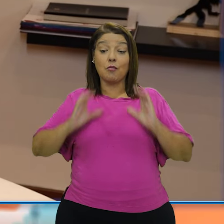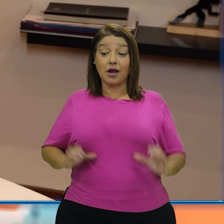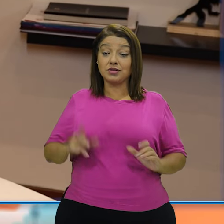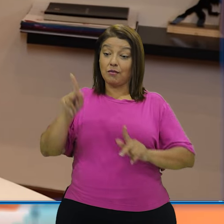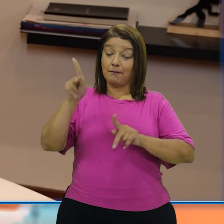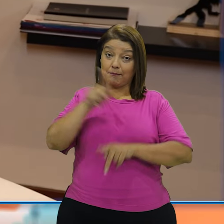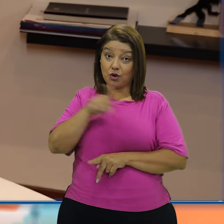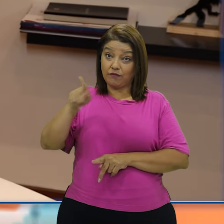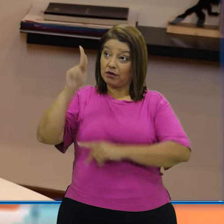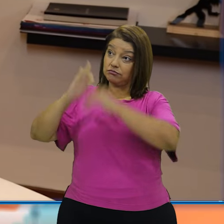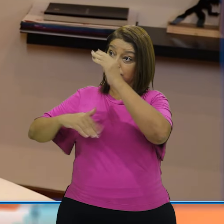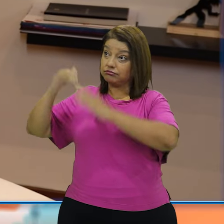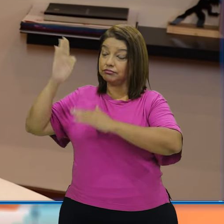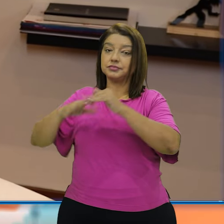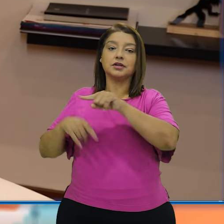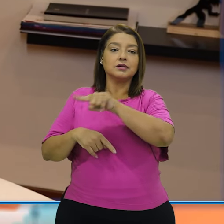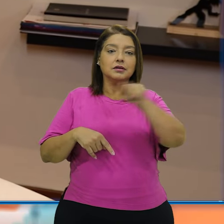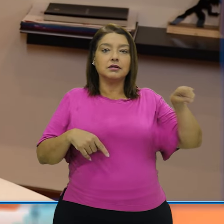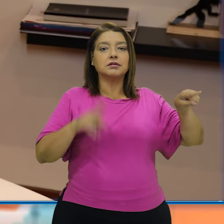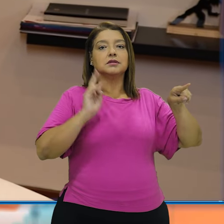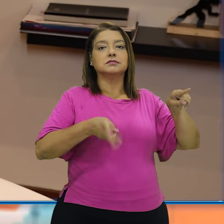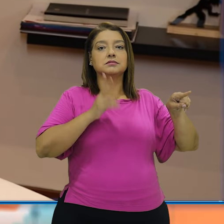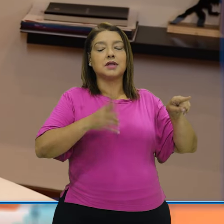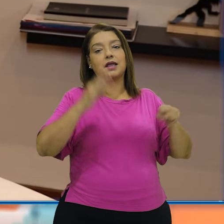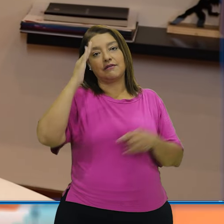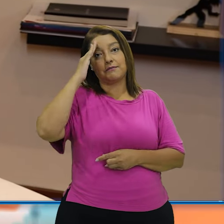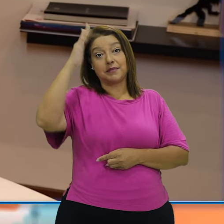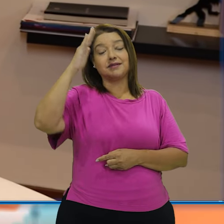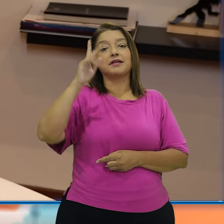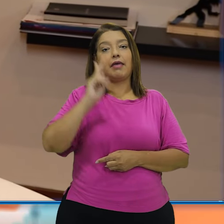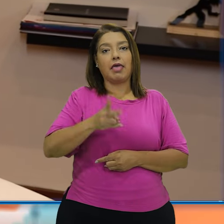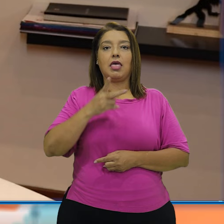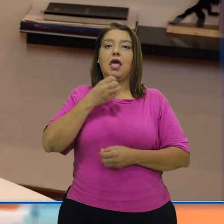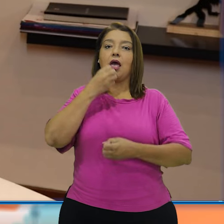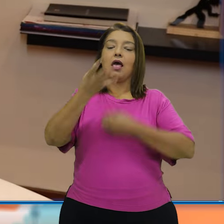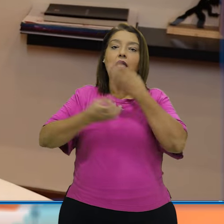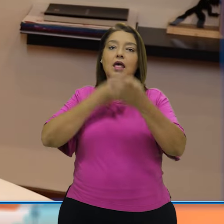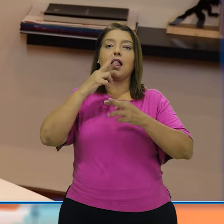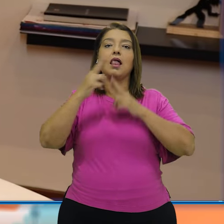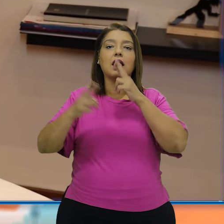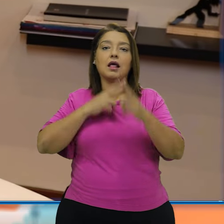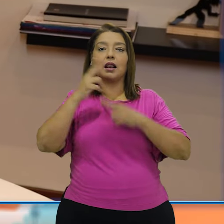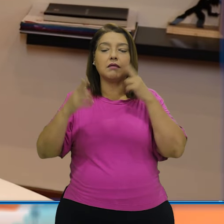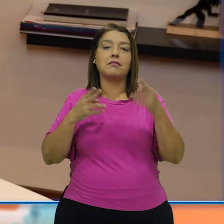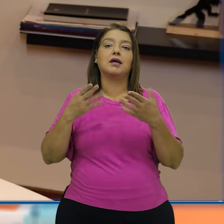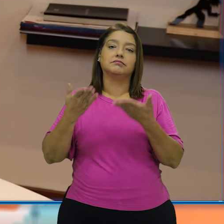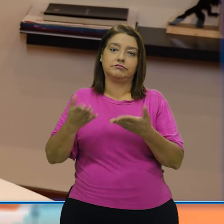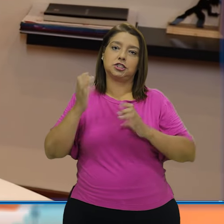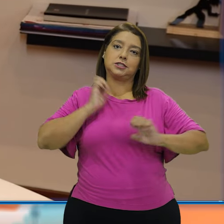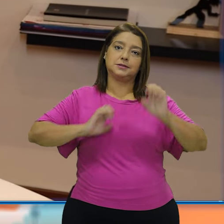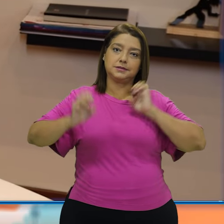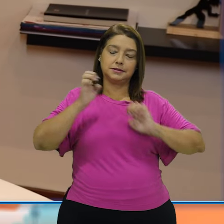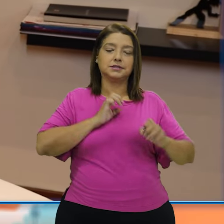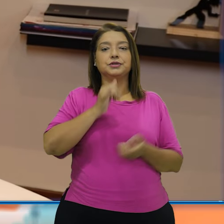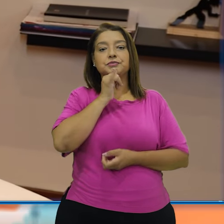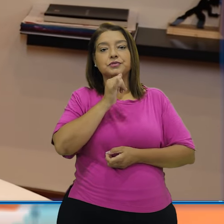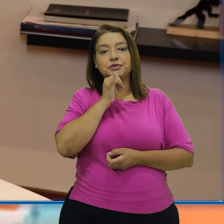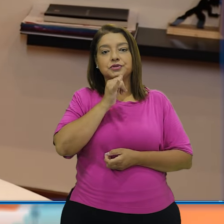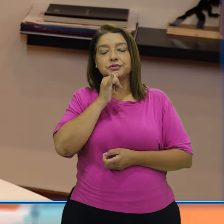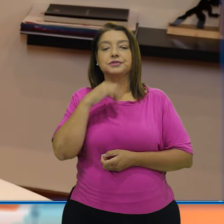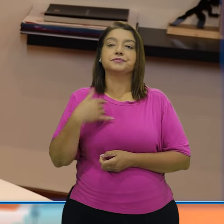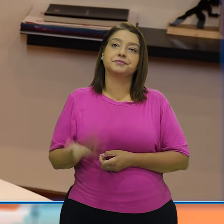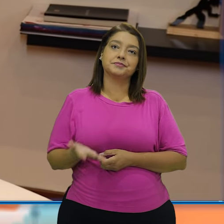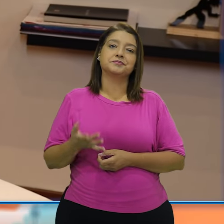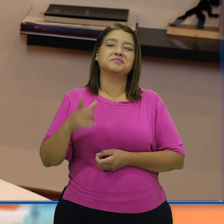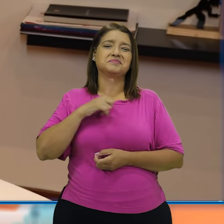de autorrelato de crianças e adolescentes como um dos principais fontes de estresse. As crianças destacaram algumas atitudes como